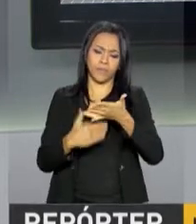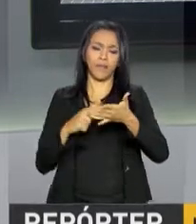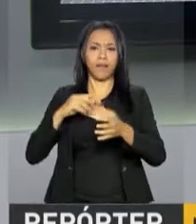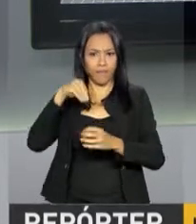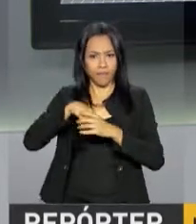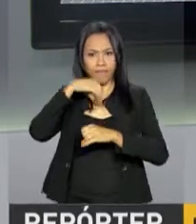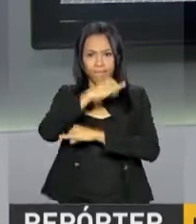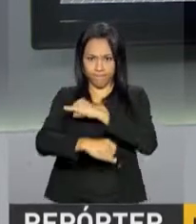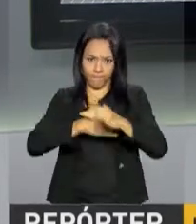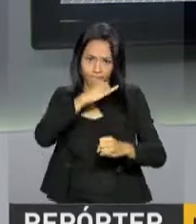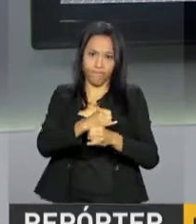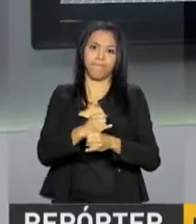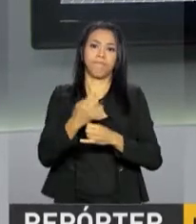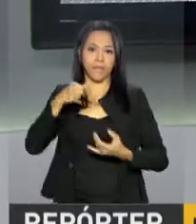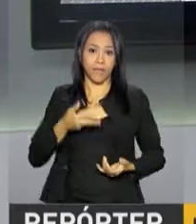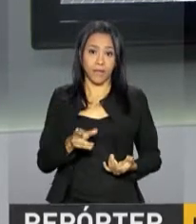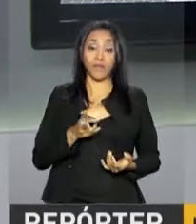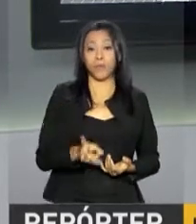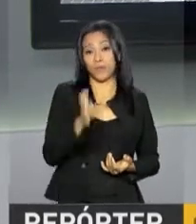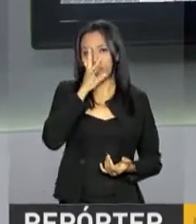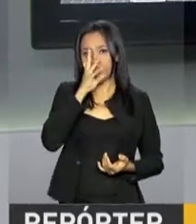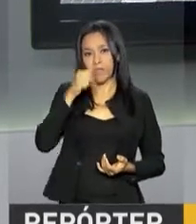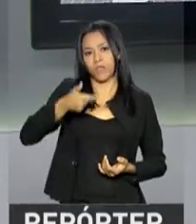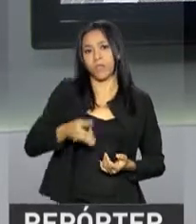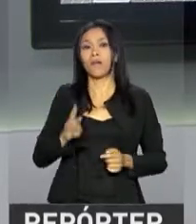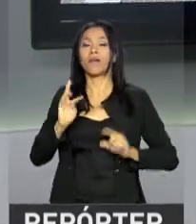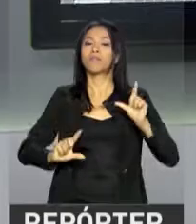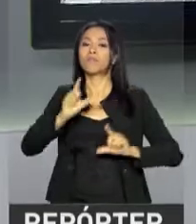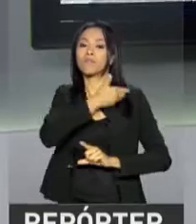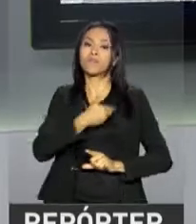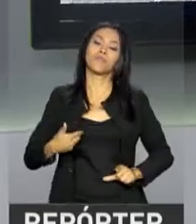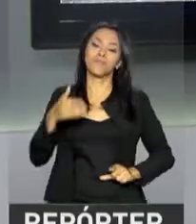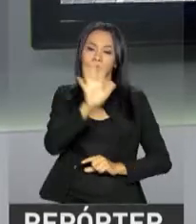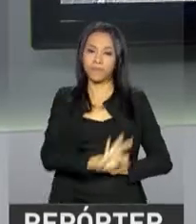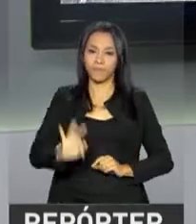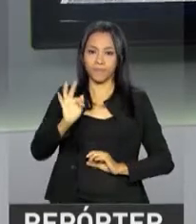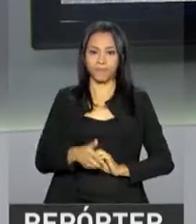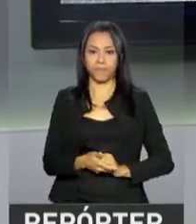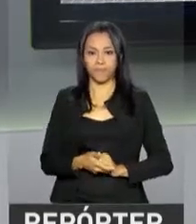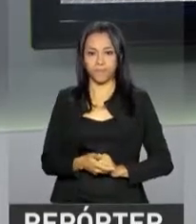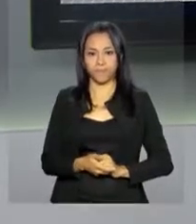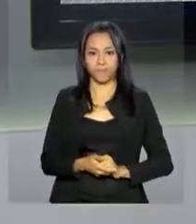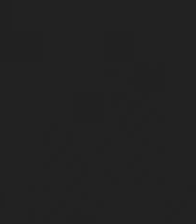também está na página da nbr na internet continue na nbr a tv do governo federal